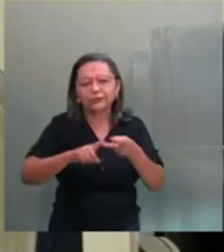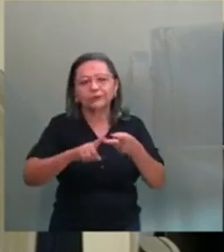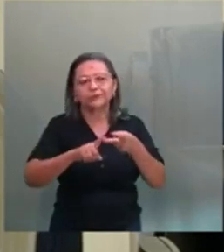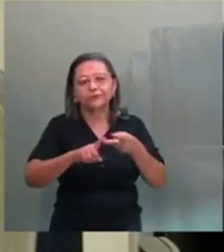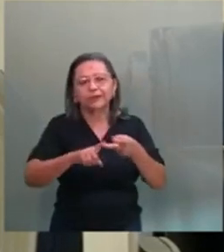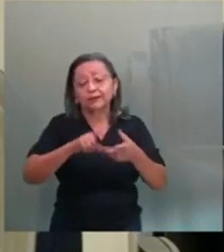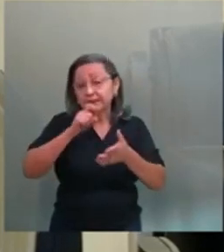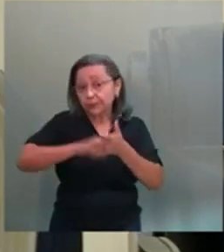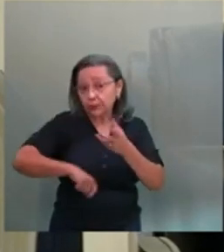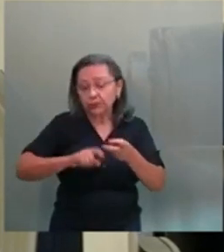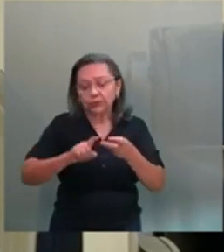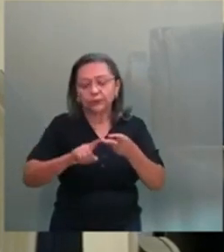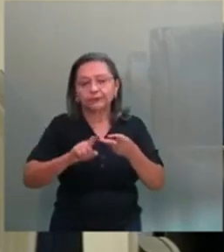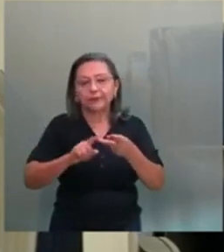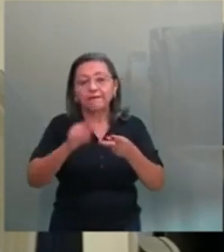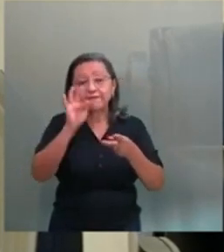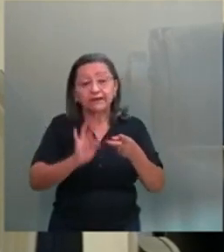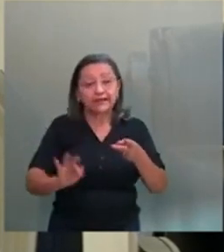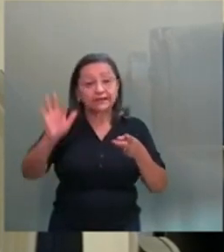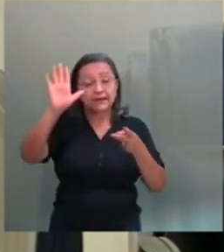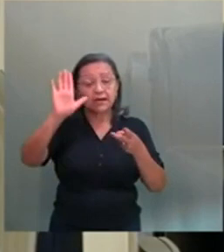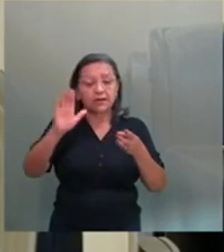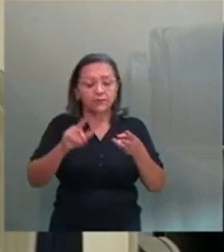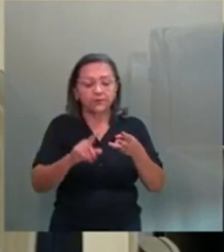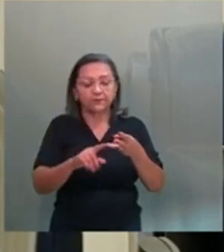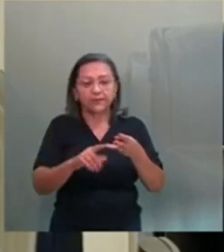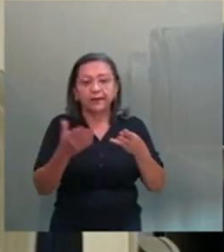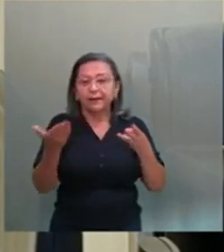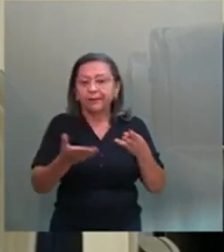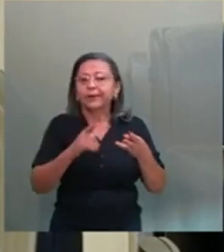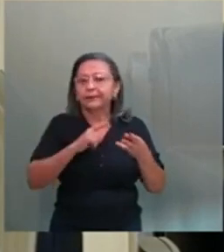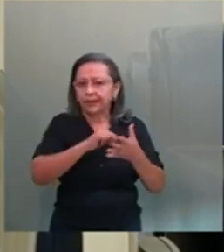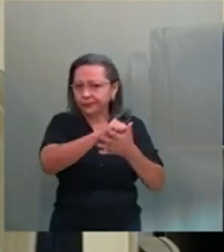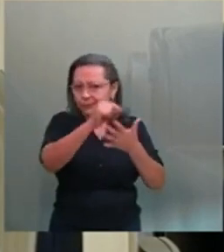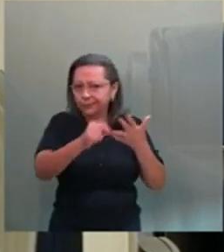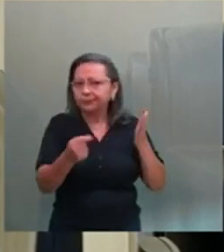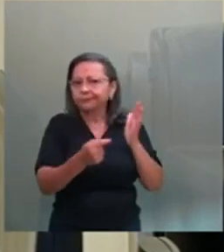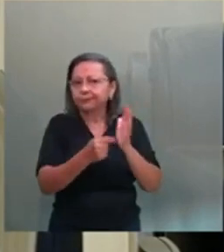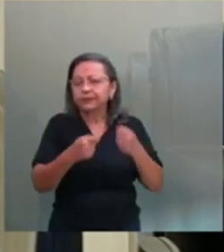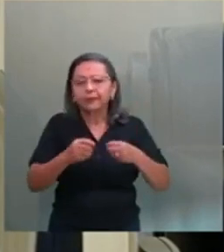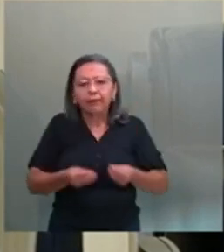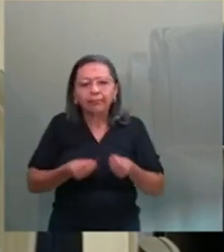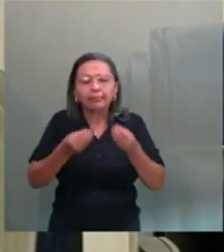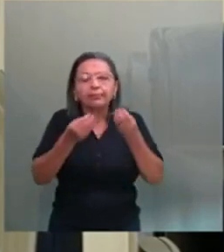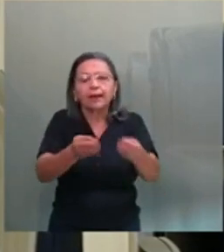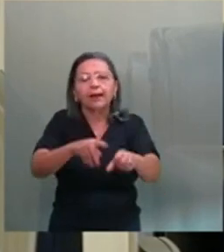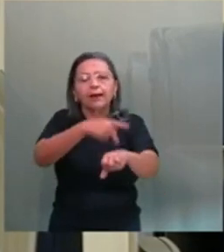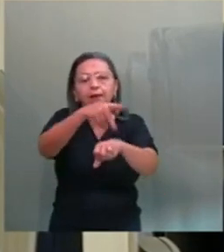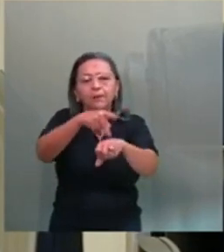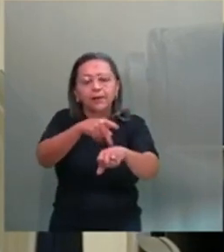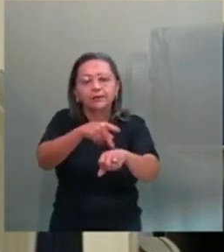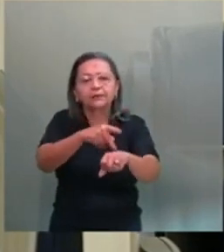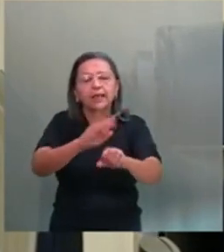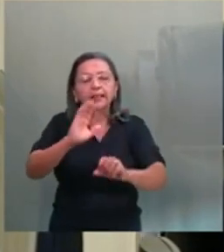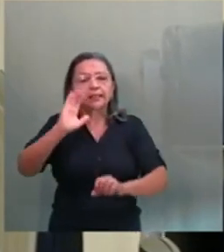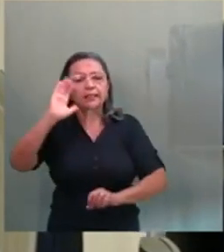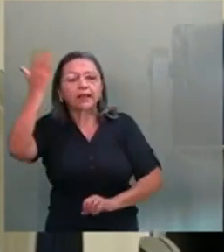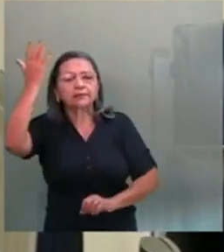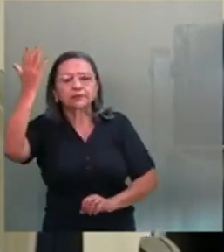sobre a federação agora, há pontos que nós precisamos entregar ao país